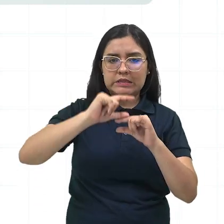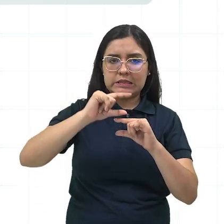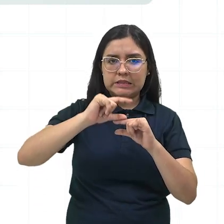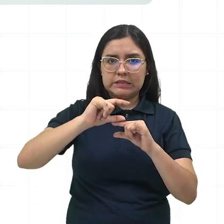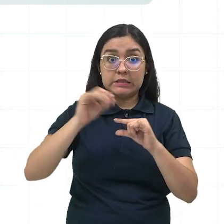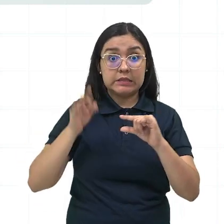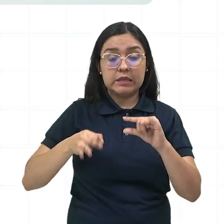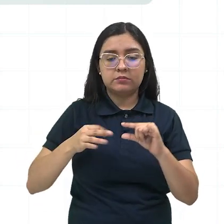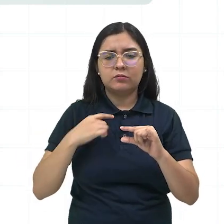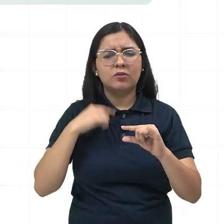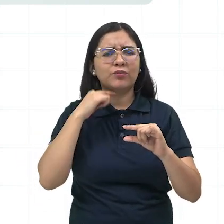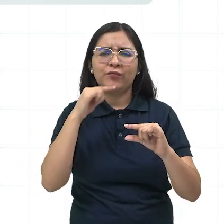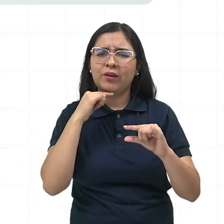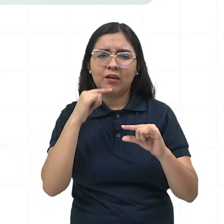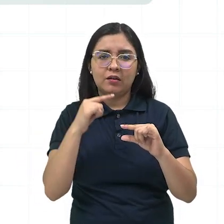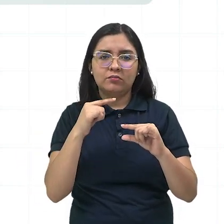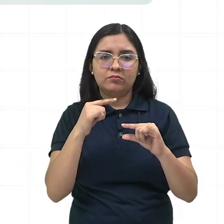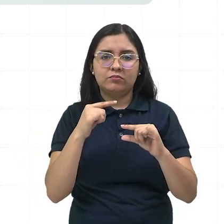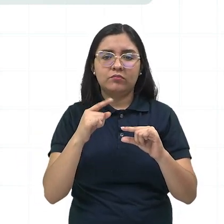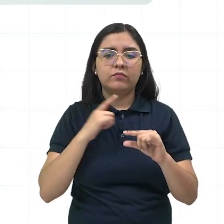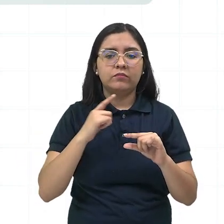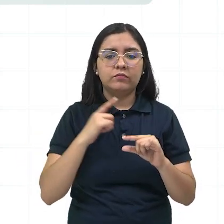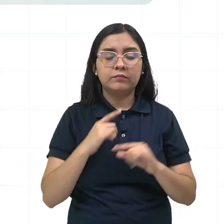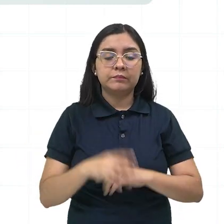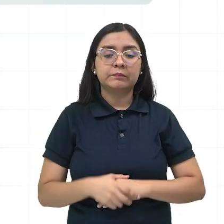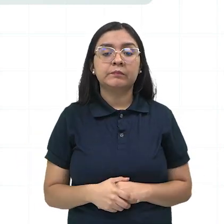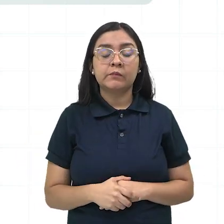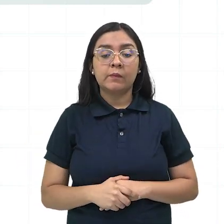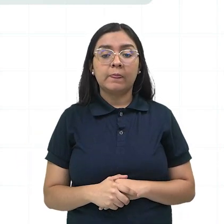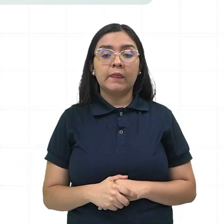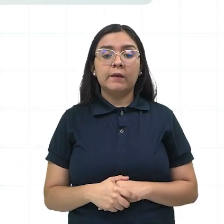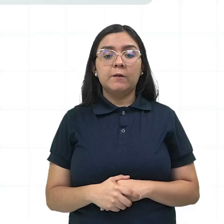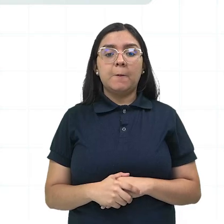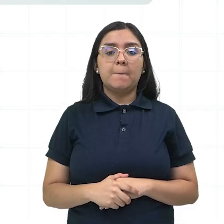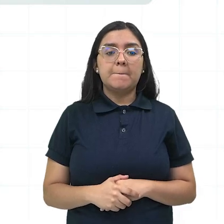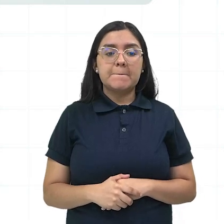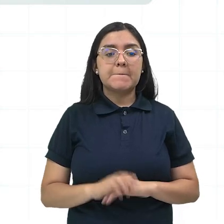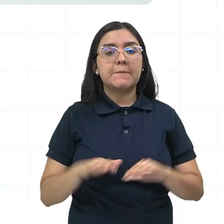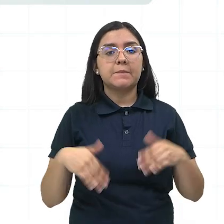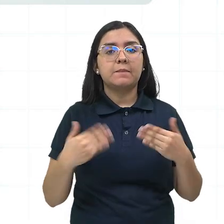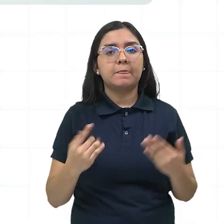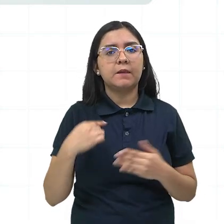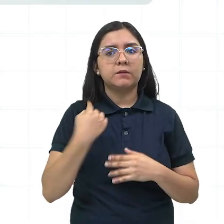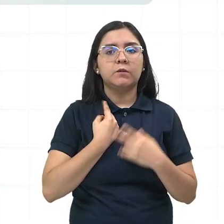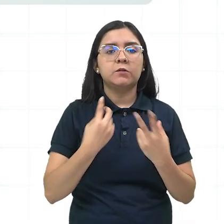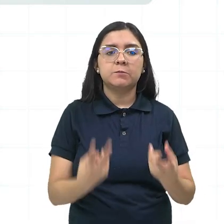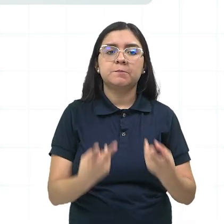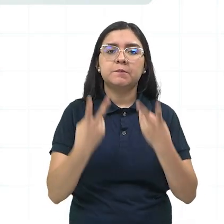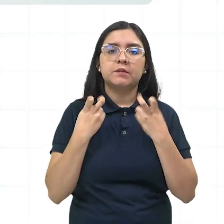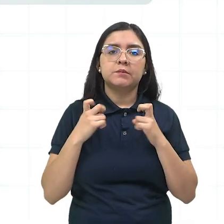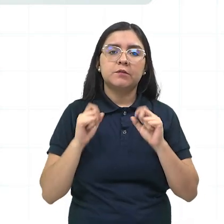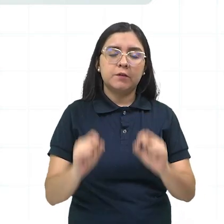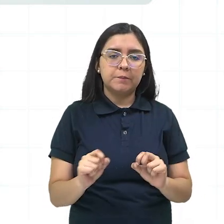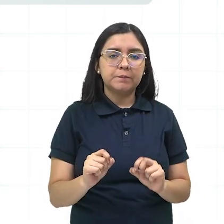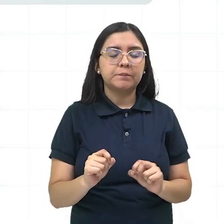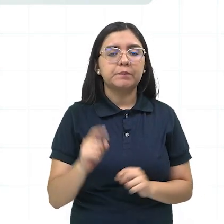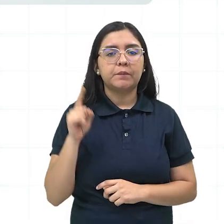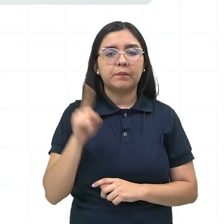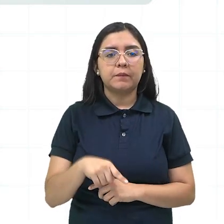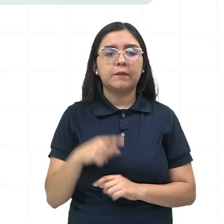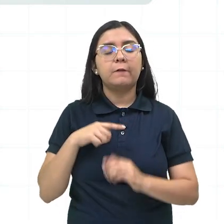correta, não vai completar, vai ficar sem sentido aquilo. Então, a gente percebe que isso foi